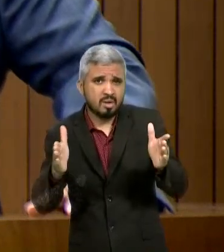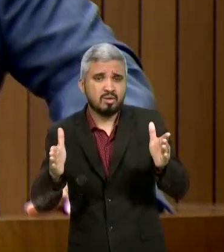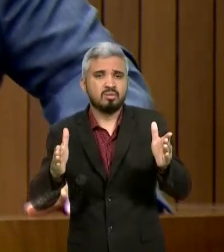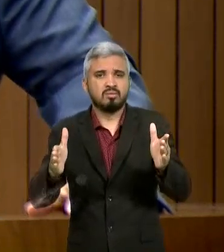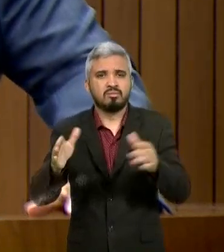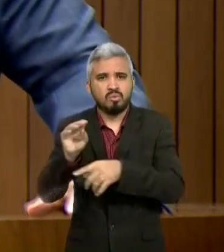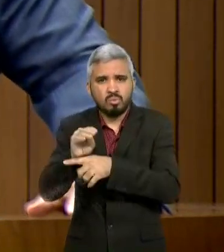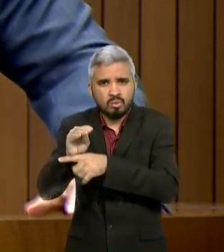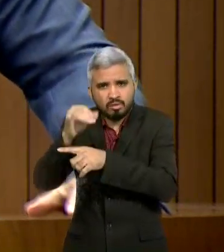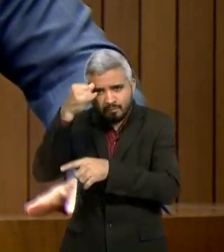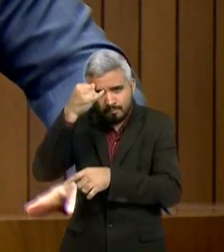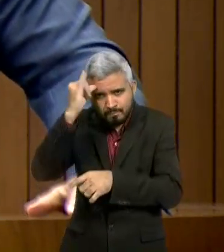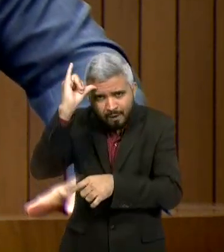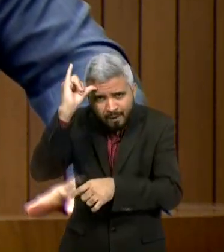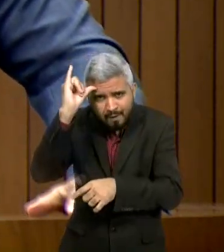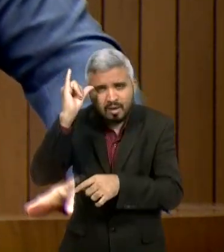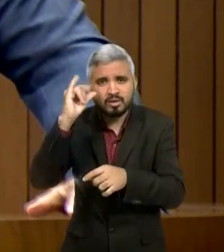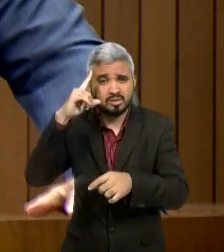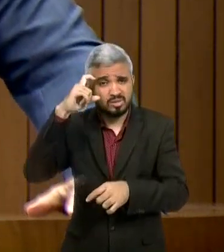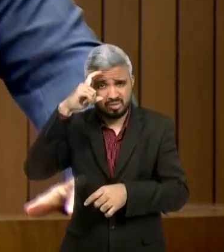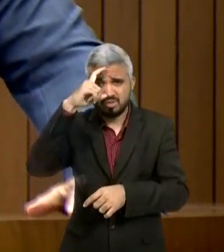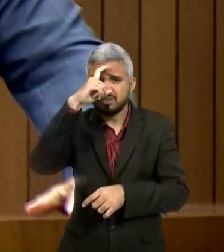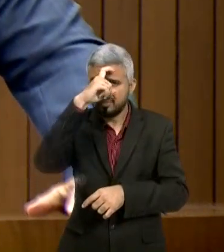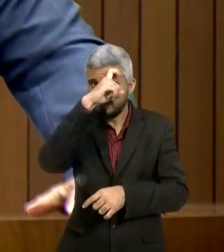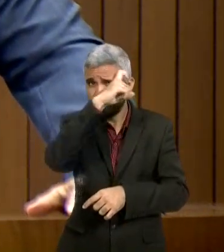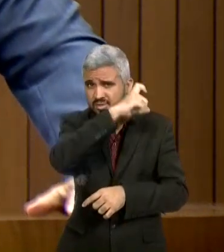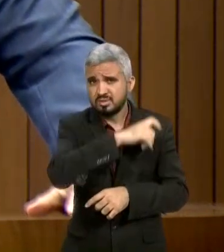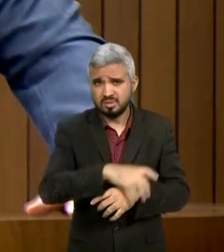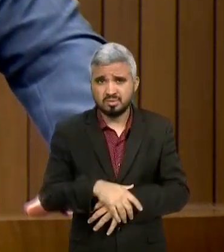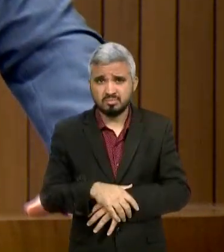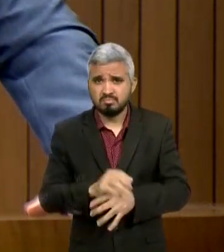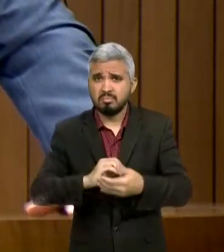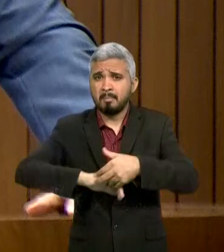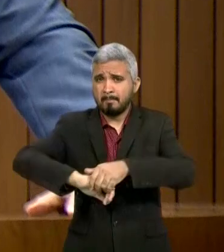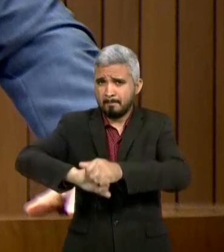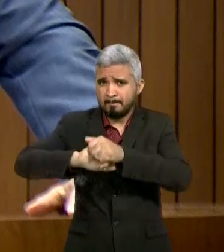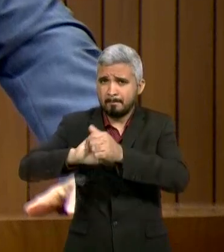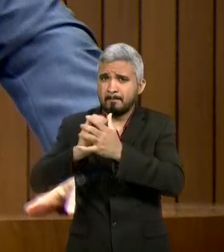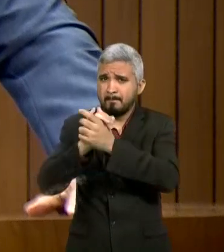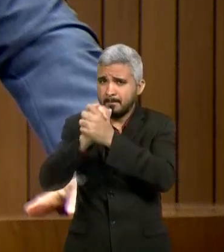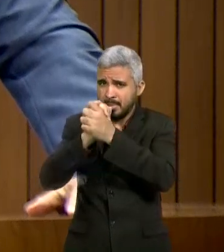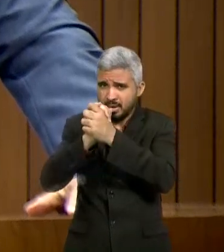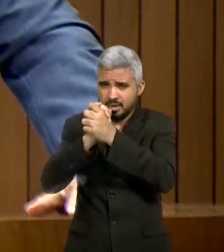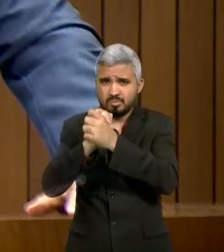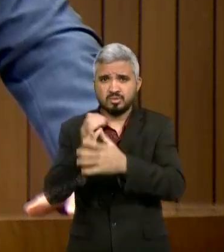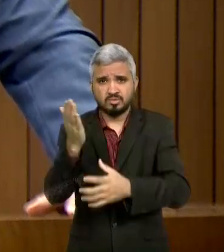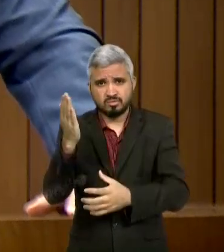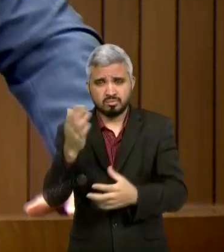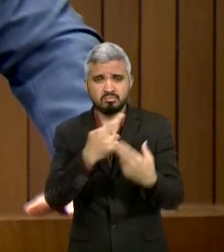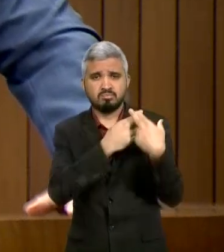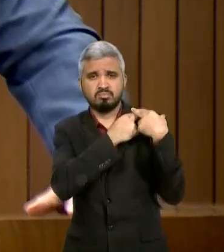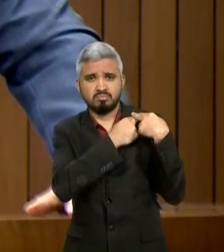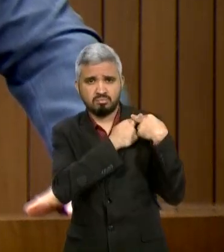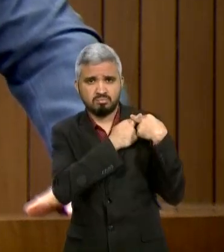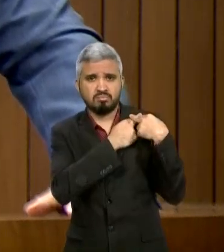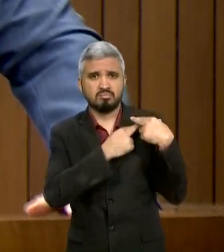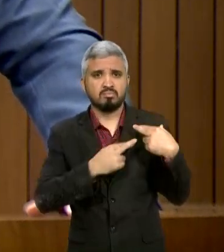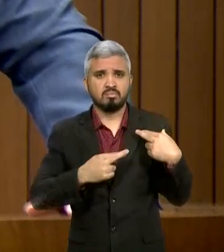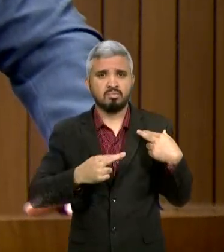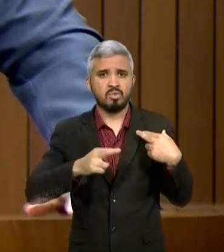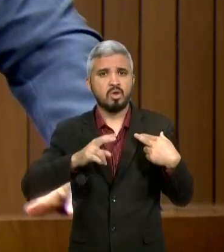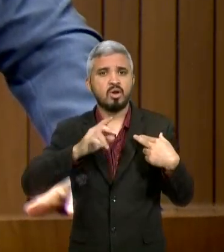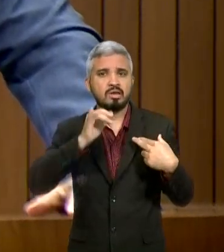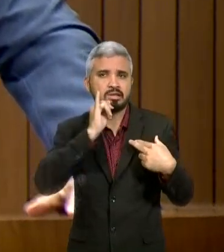fácil. Parabenizo Vossa Excelência por estar conduzindo de uma forma responsável, sem discurso